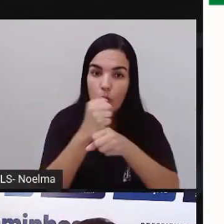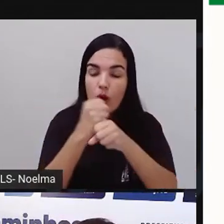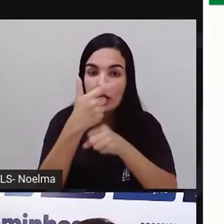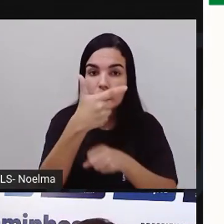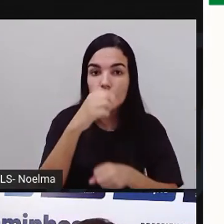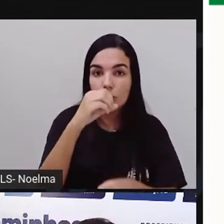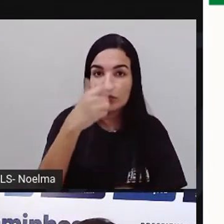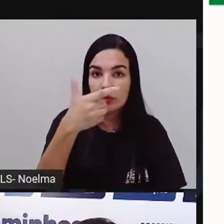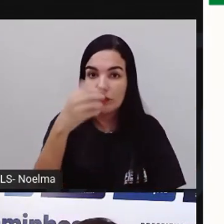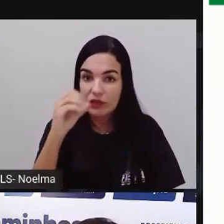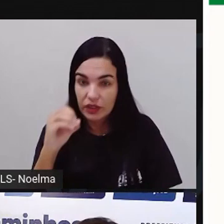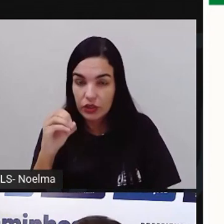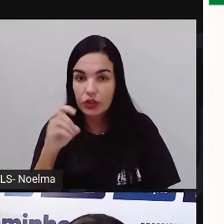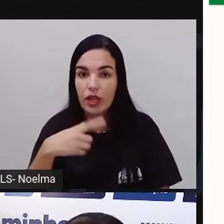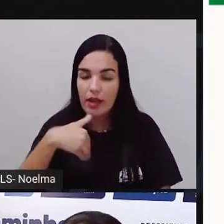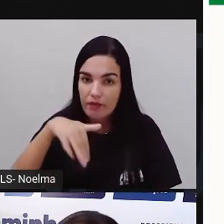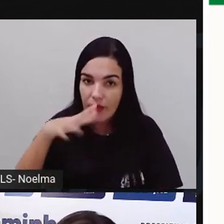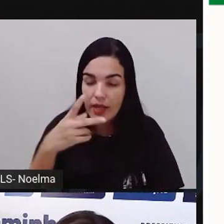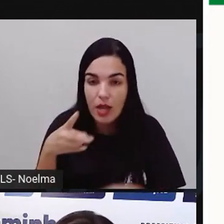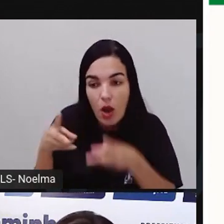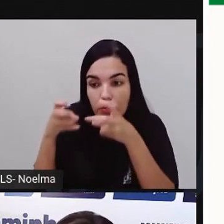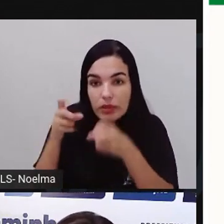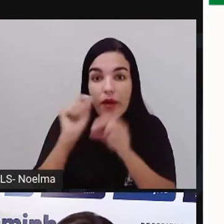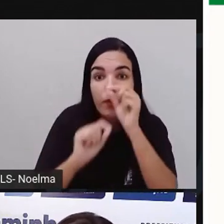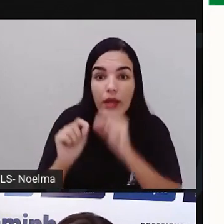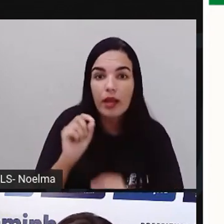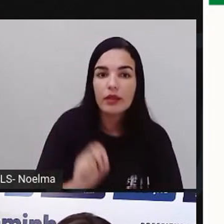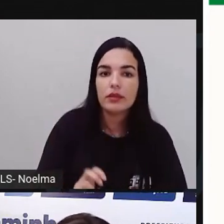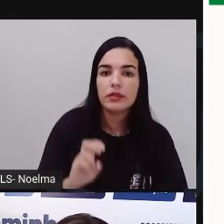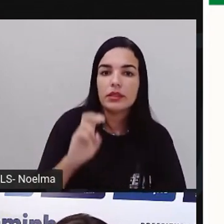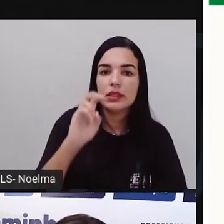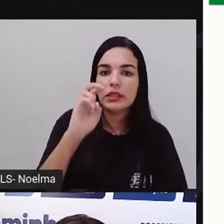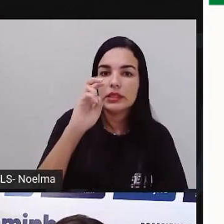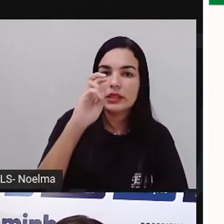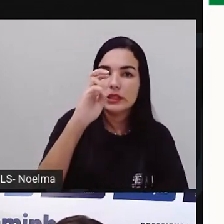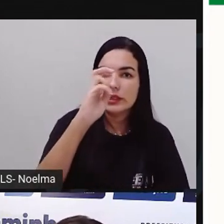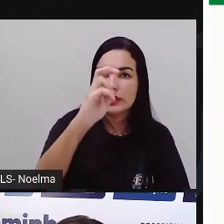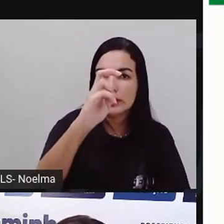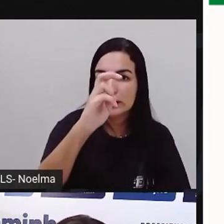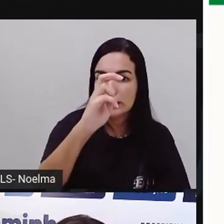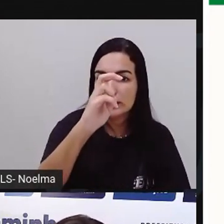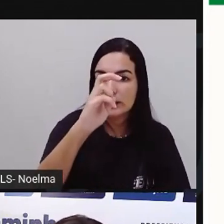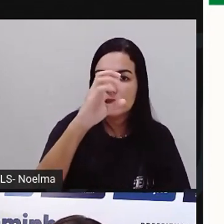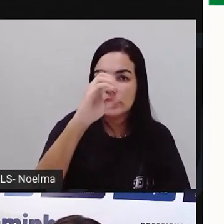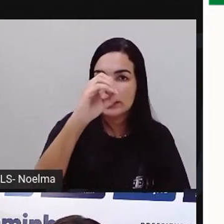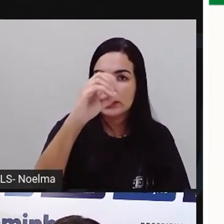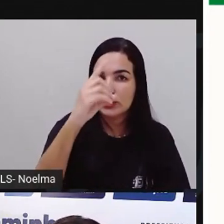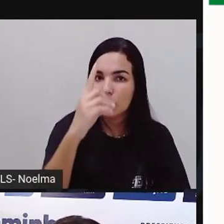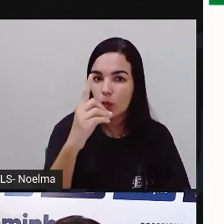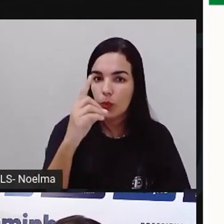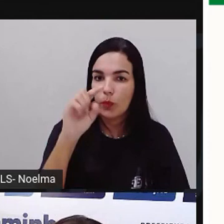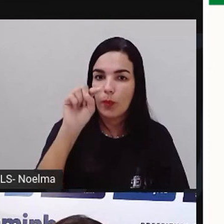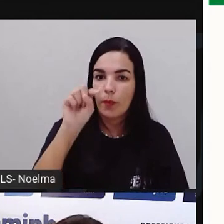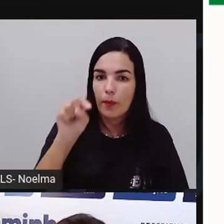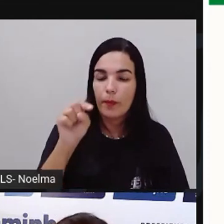a gente observa esse valor aqui, ó, que é o valor, não é, de